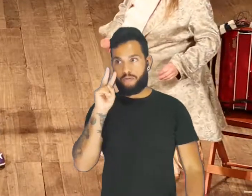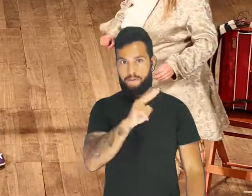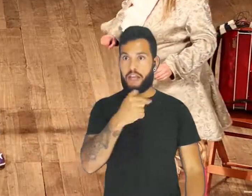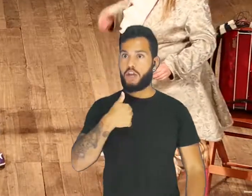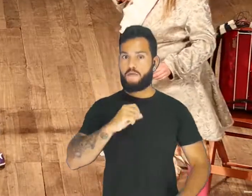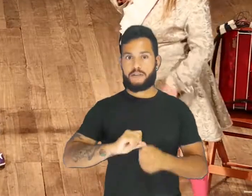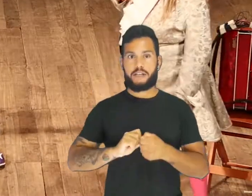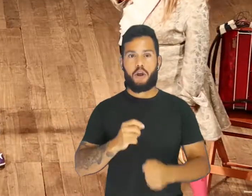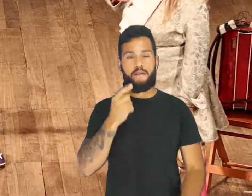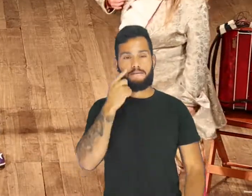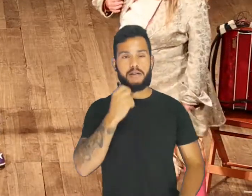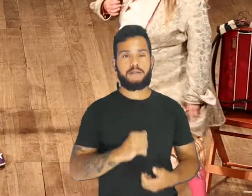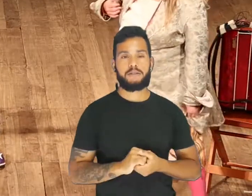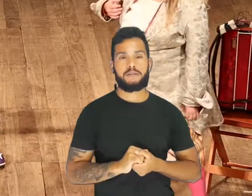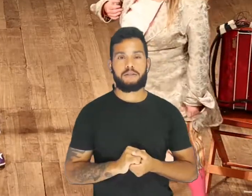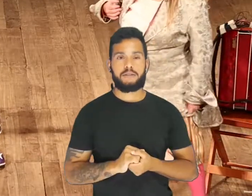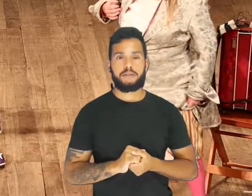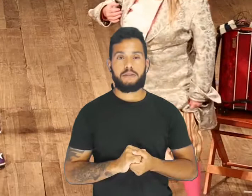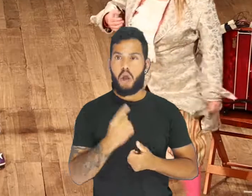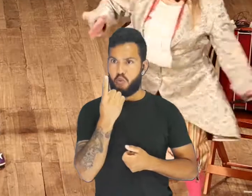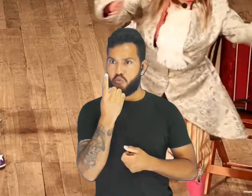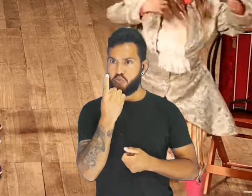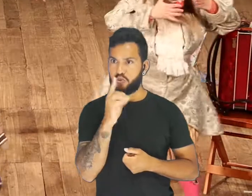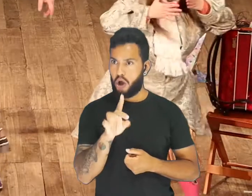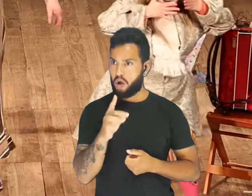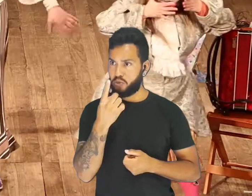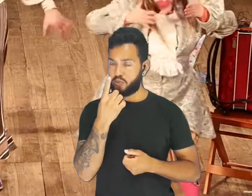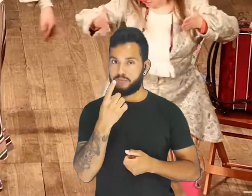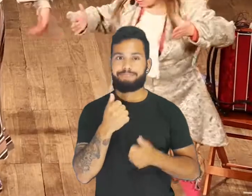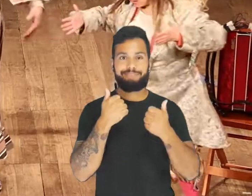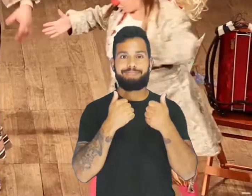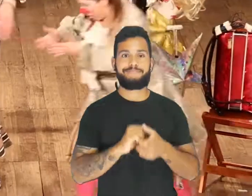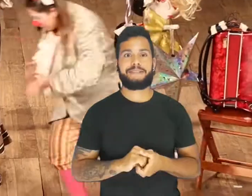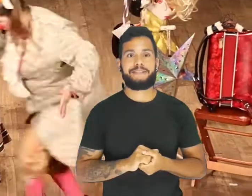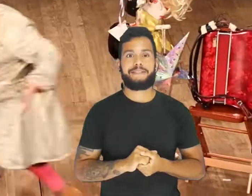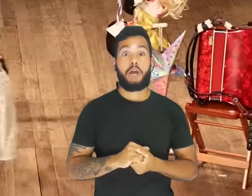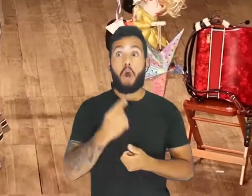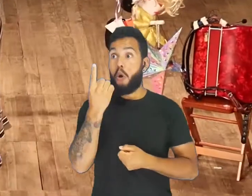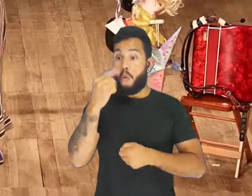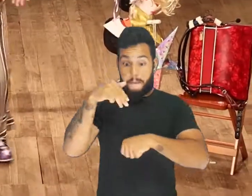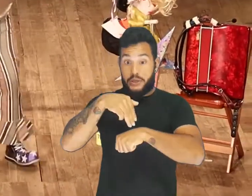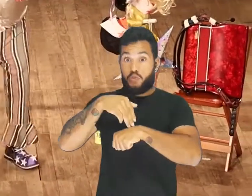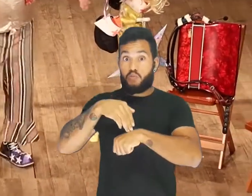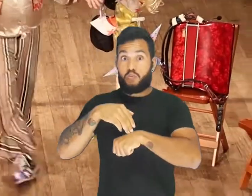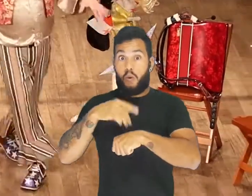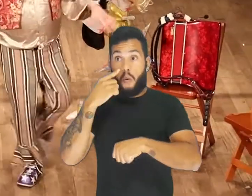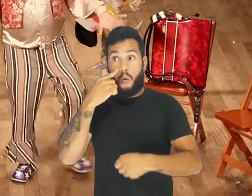É. Eu faço? Eu vou escolher. Não, agora tu vai ver ali e eu vou fazer. Vou ver. Ai. Eu vou ver. Ah, é um que faz?